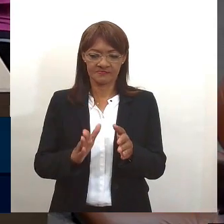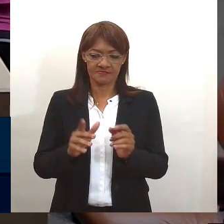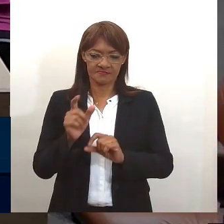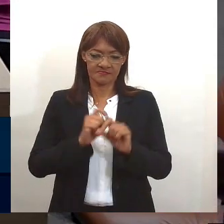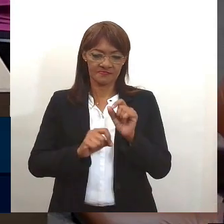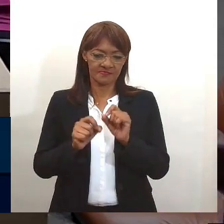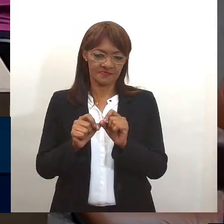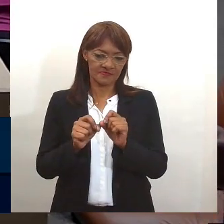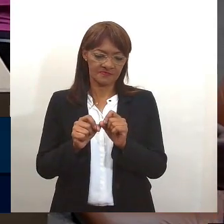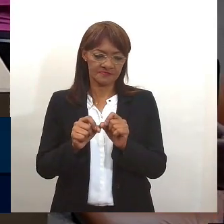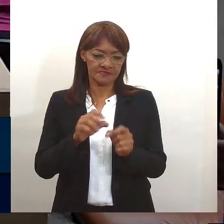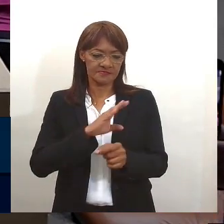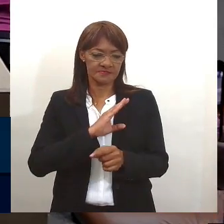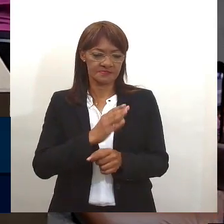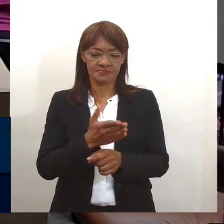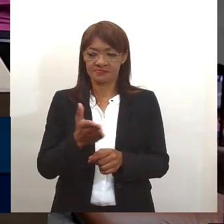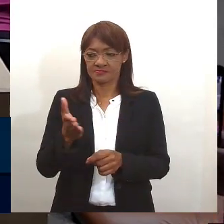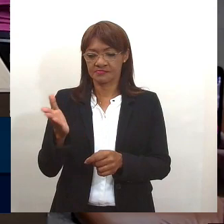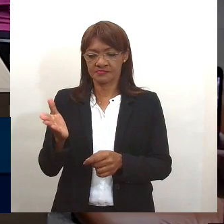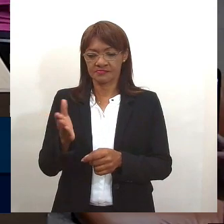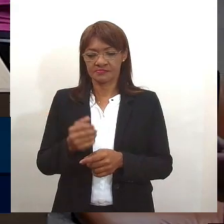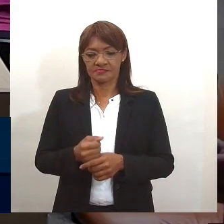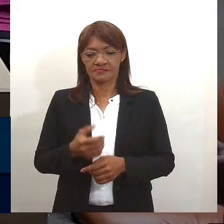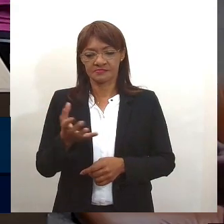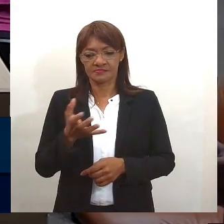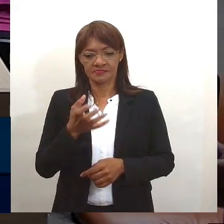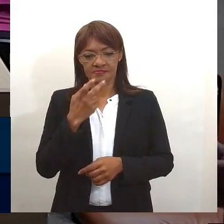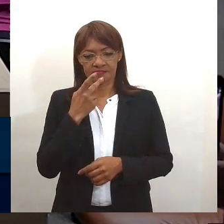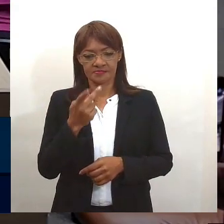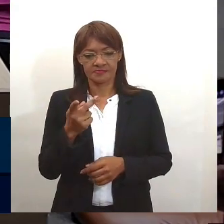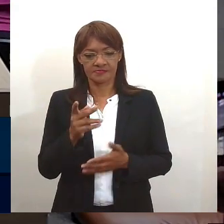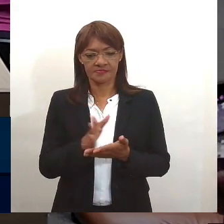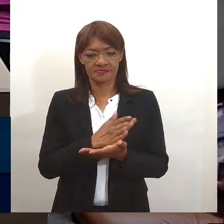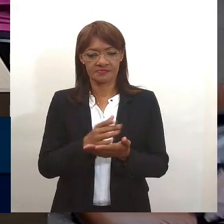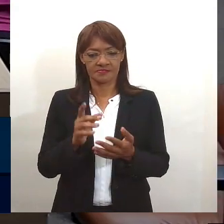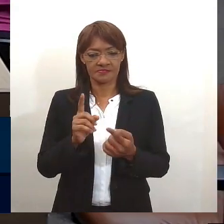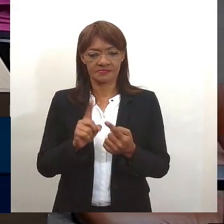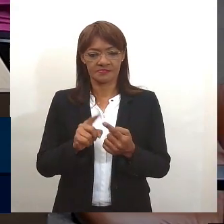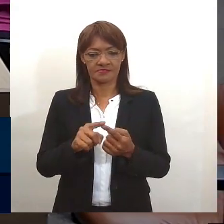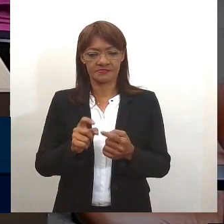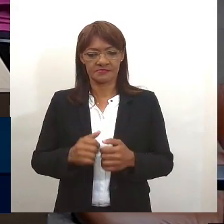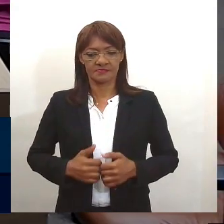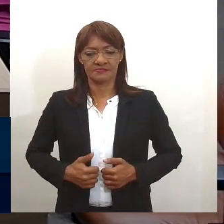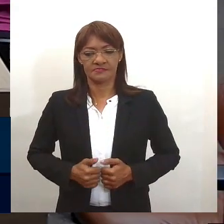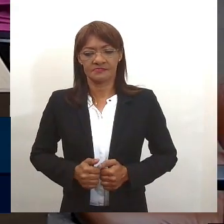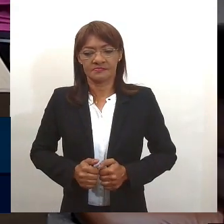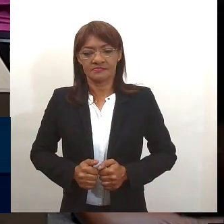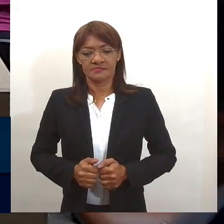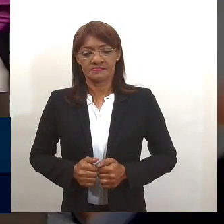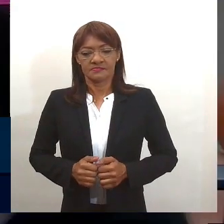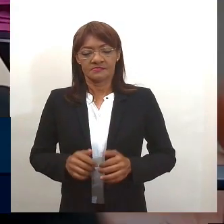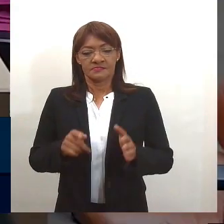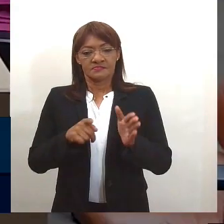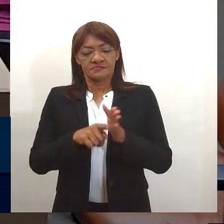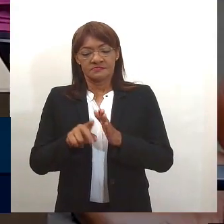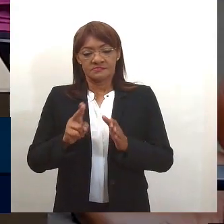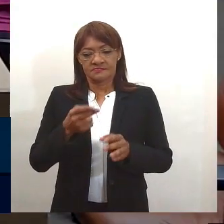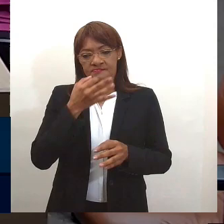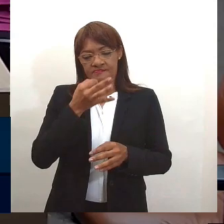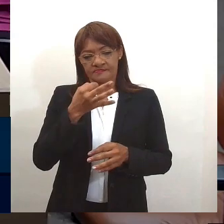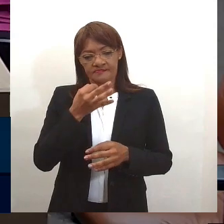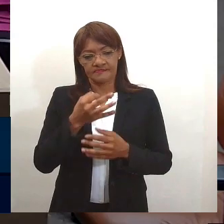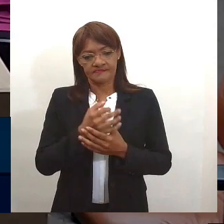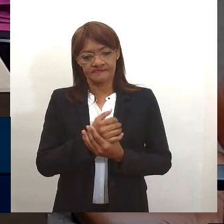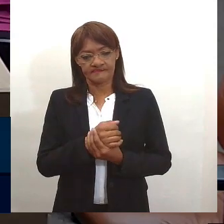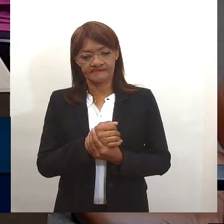quem desejar fazer algum tipo de pergunta ou comentário, eu quero dizer que todos